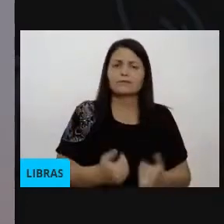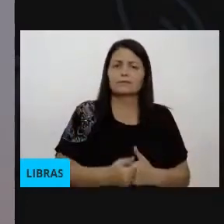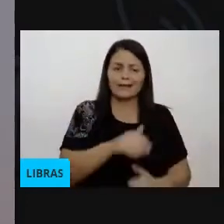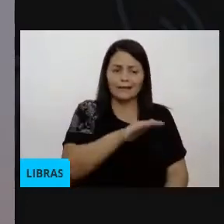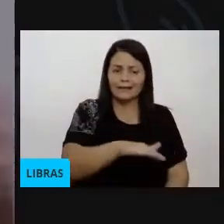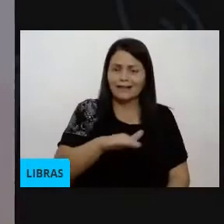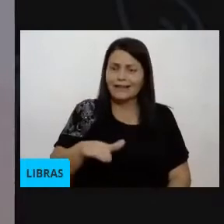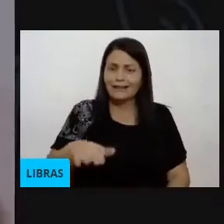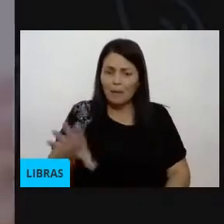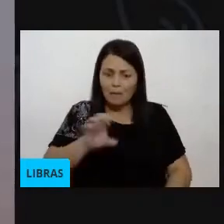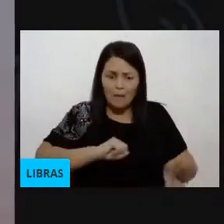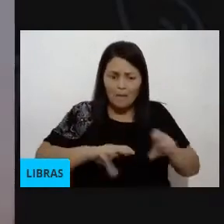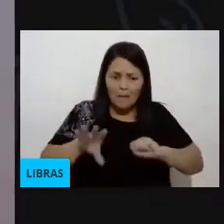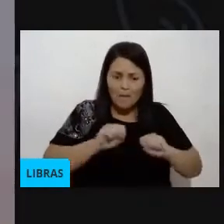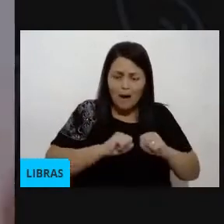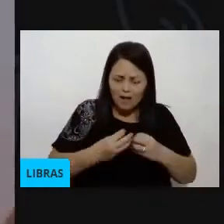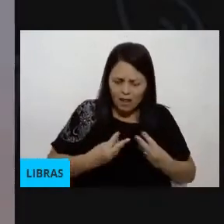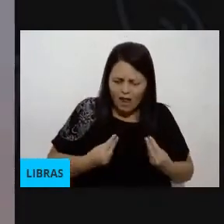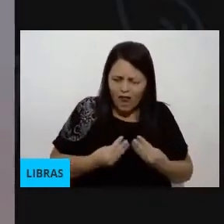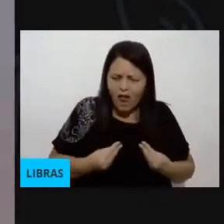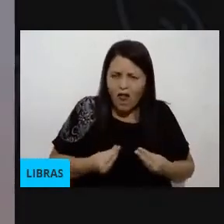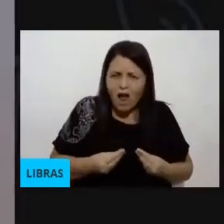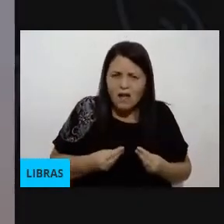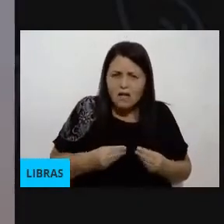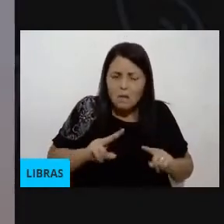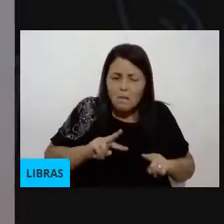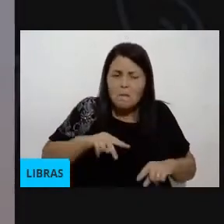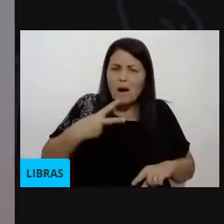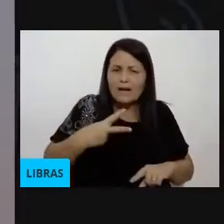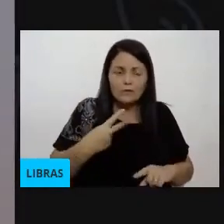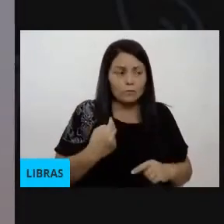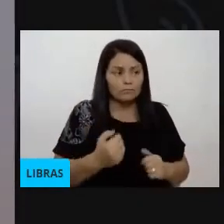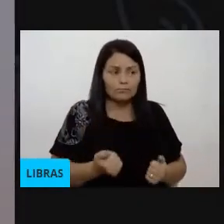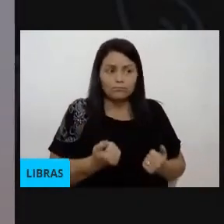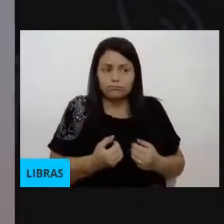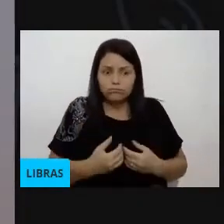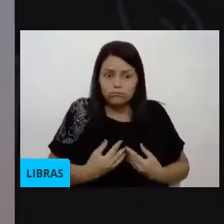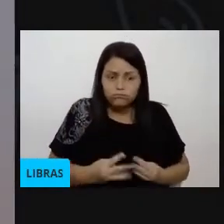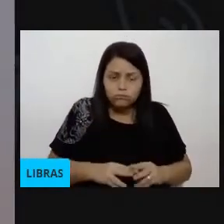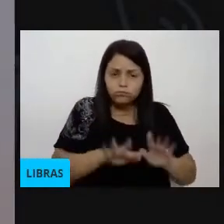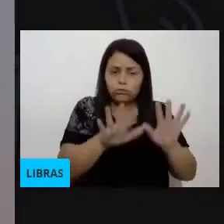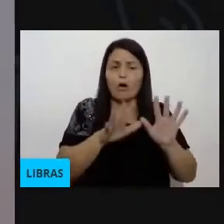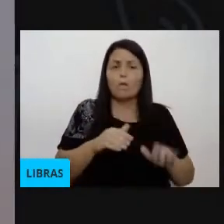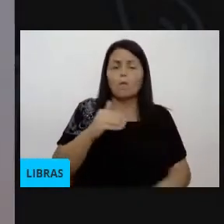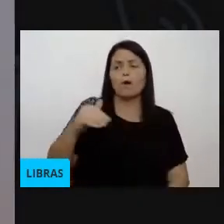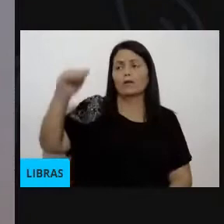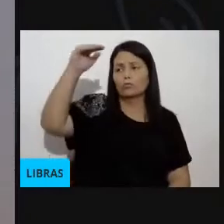quase... Ela, além de não ter sintoma, ela contamina quase 2 vezes mais do que o adulto.